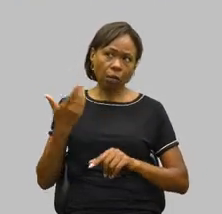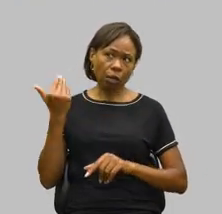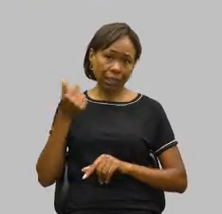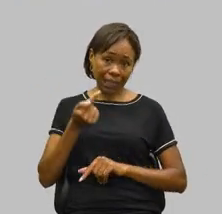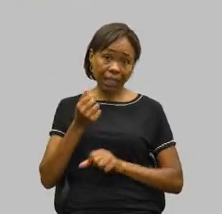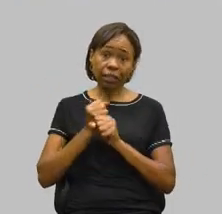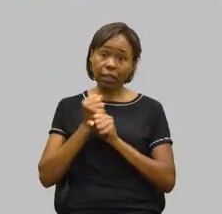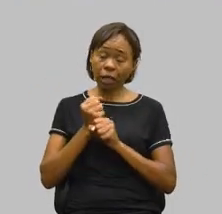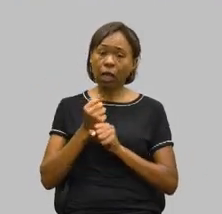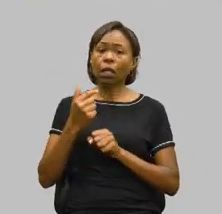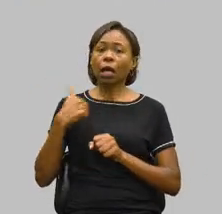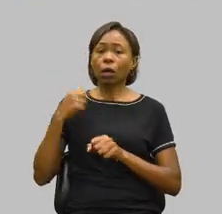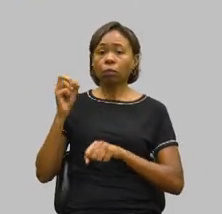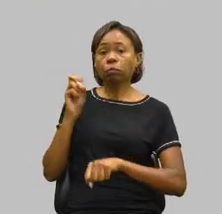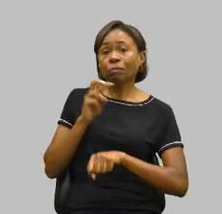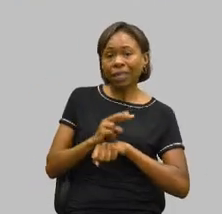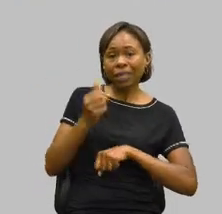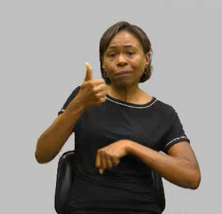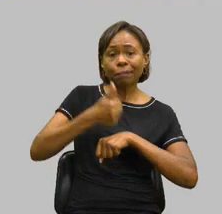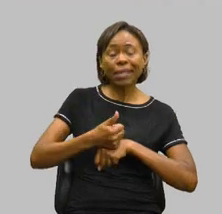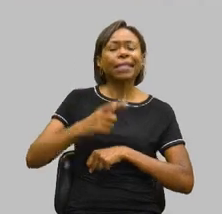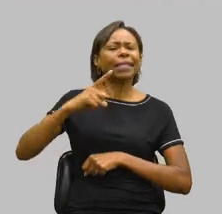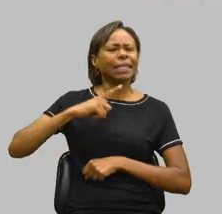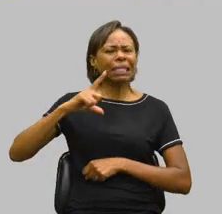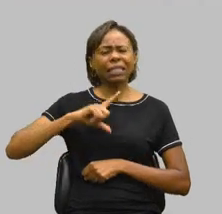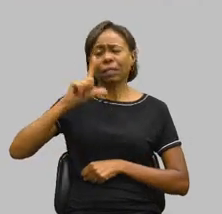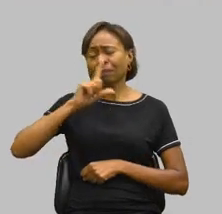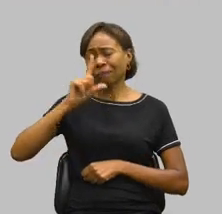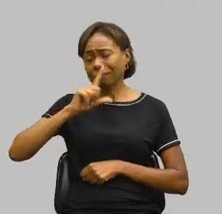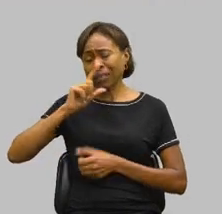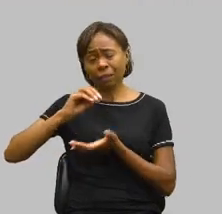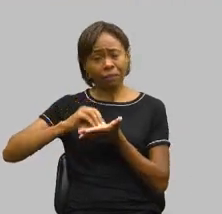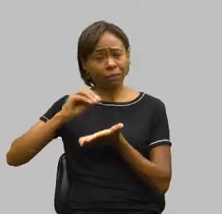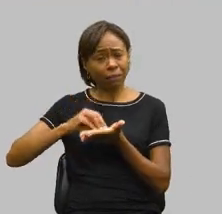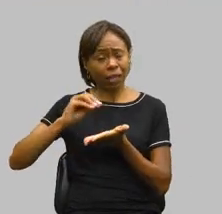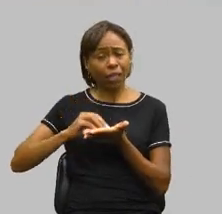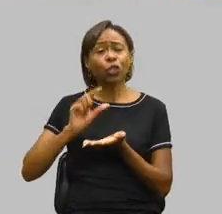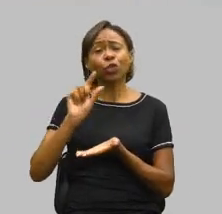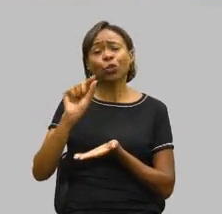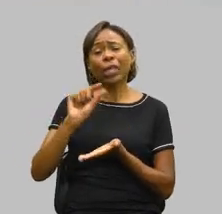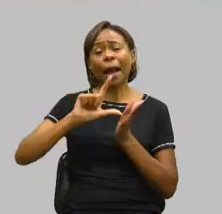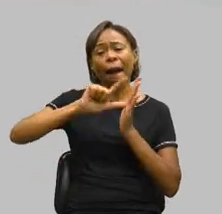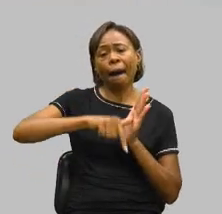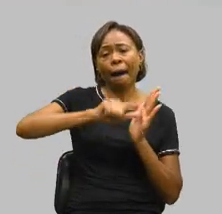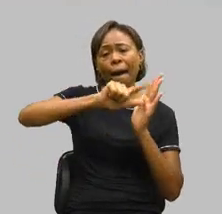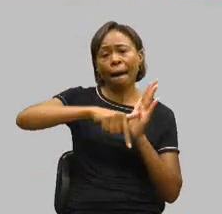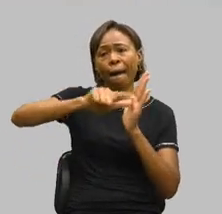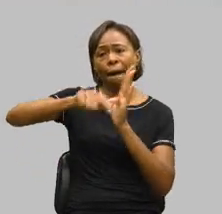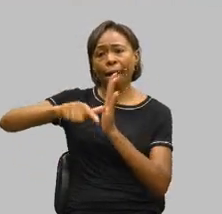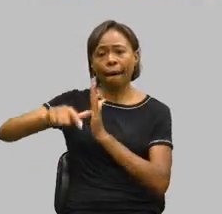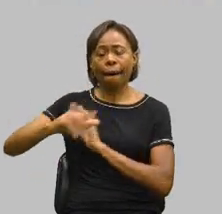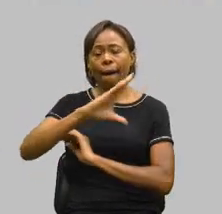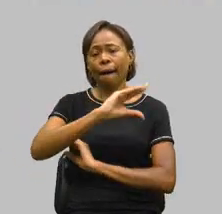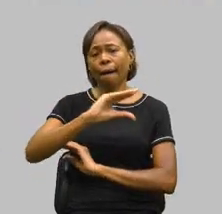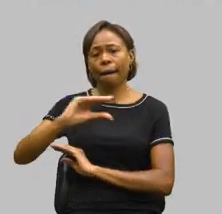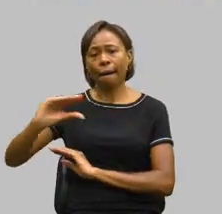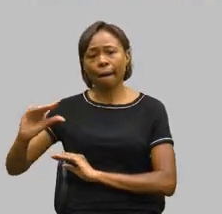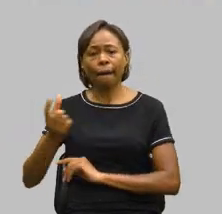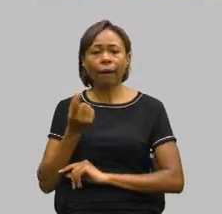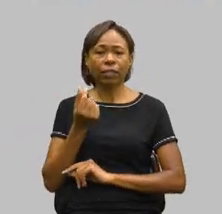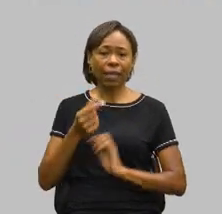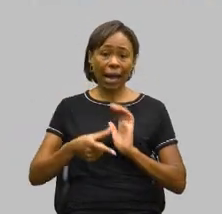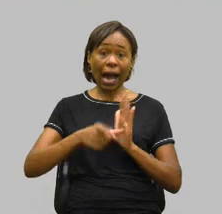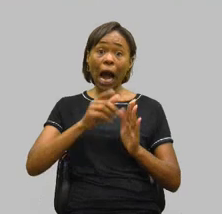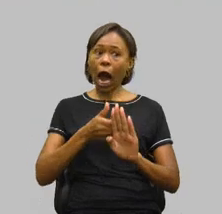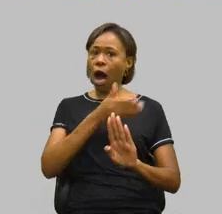grande gargalo que era os atrasos recorrentes de repasse que eram aconteciam né no governo que antecedeu o governador Romeu Zema eu acho